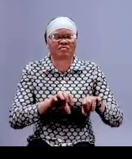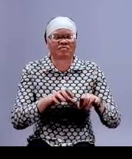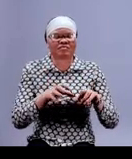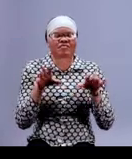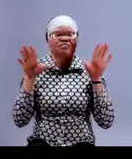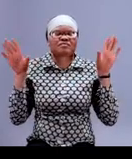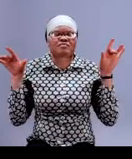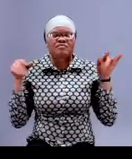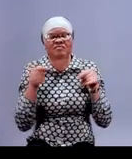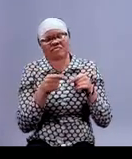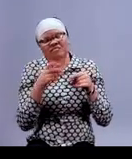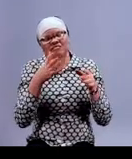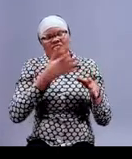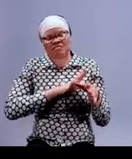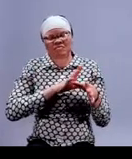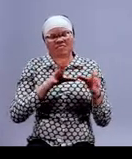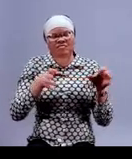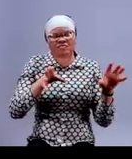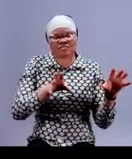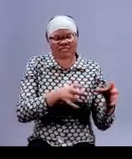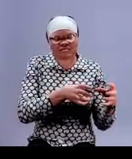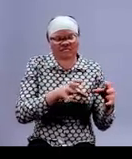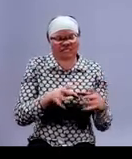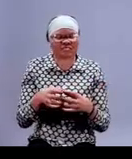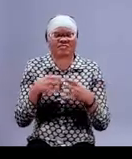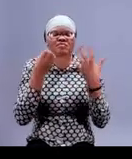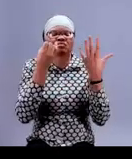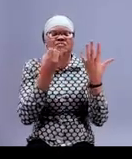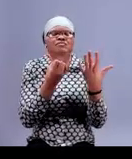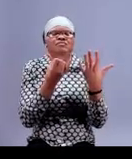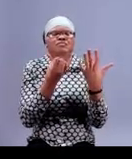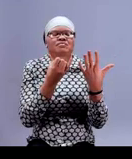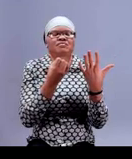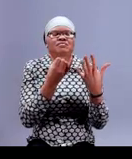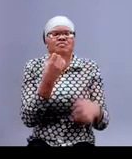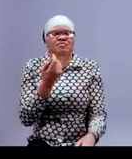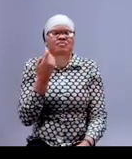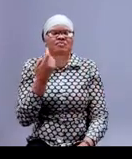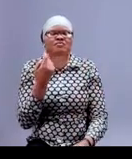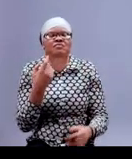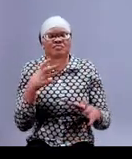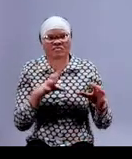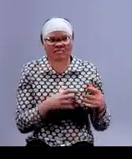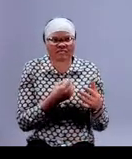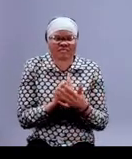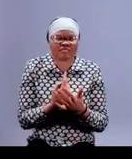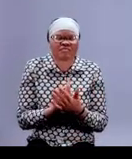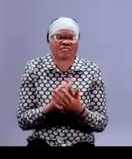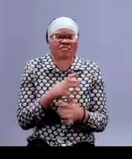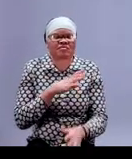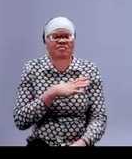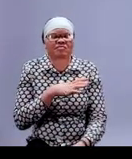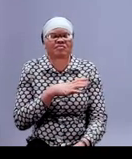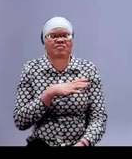pretende embalá-los em favos de seis ovos Quantos favos serão